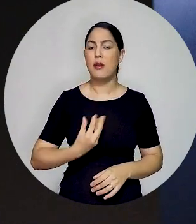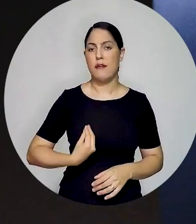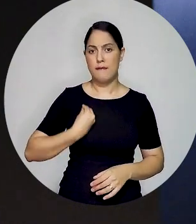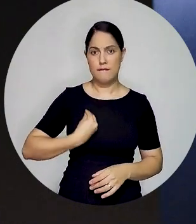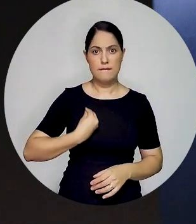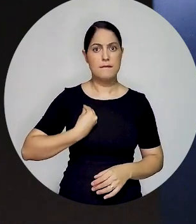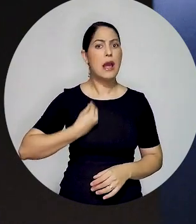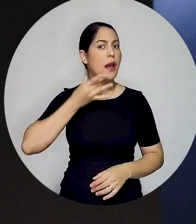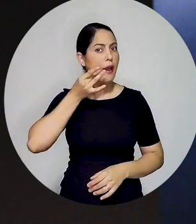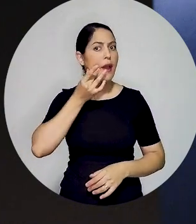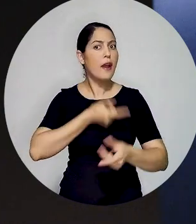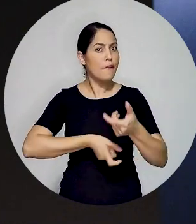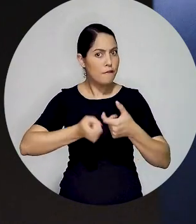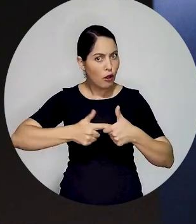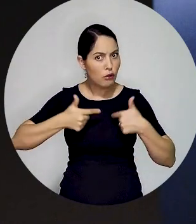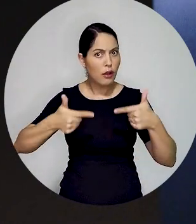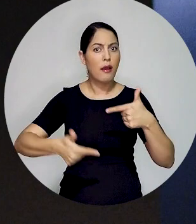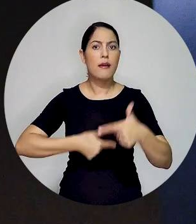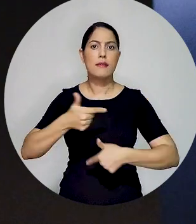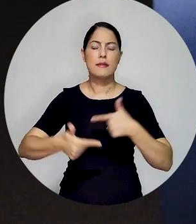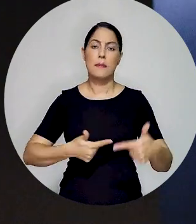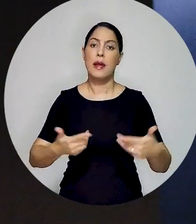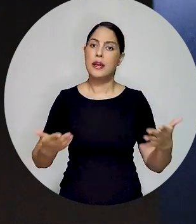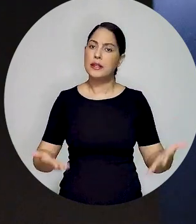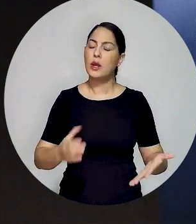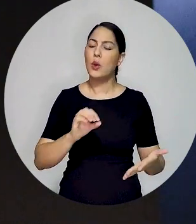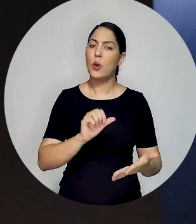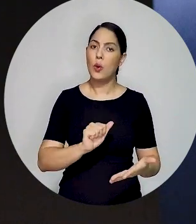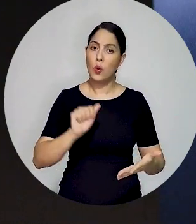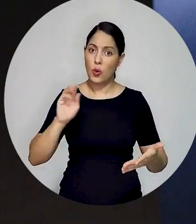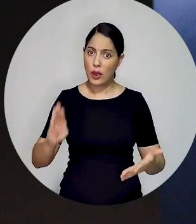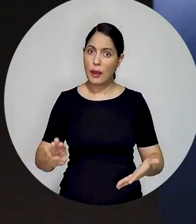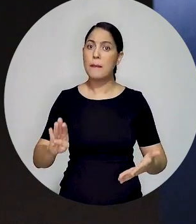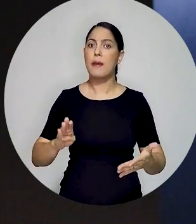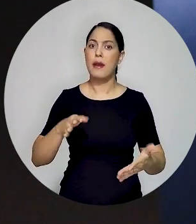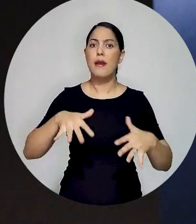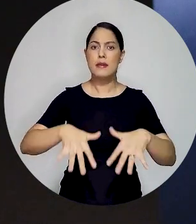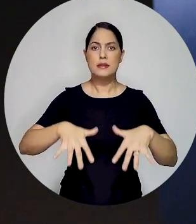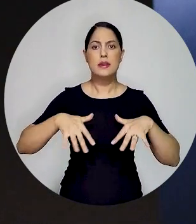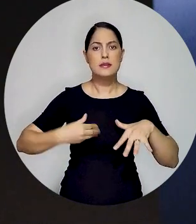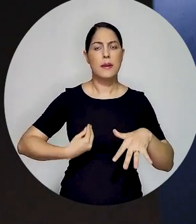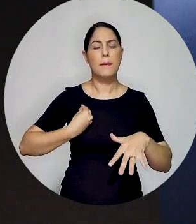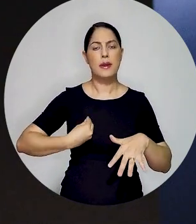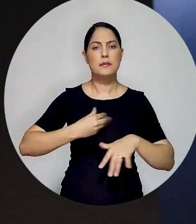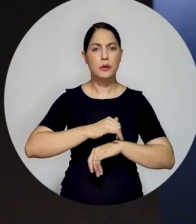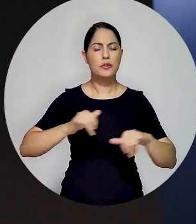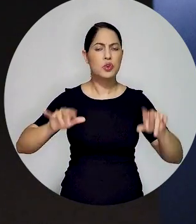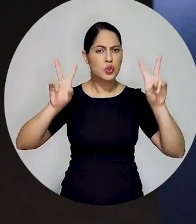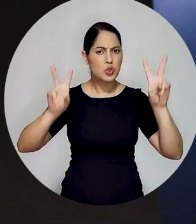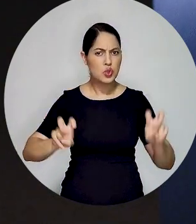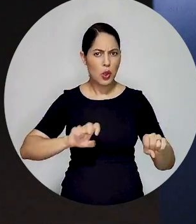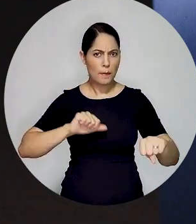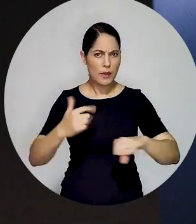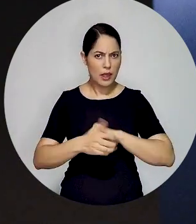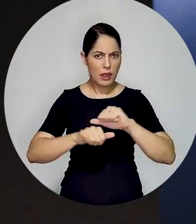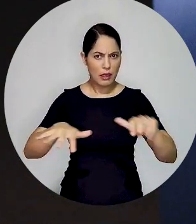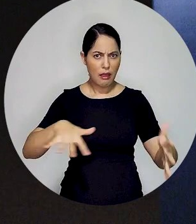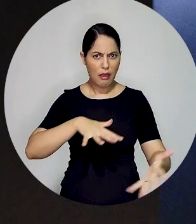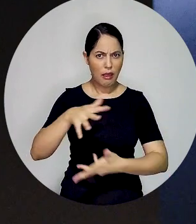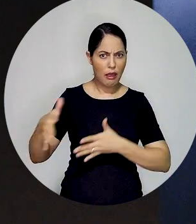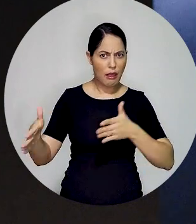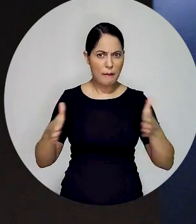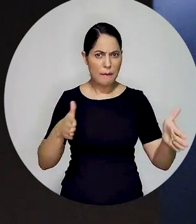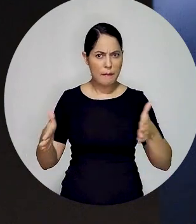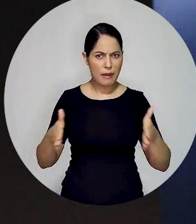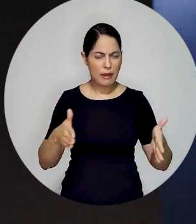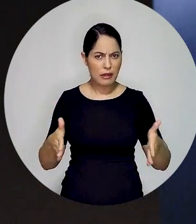as comarcas do país. A OAB Nacional esteve presente na sessão e defendeu o fim da excepcionalidade causada pela pandemia